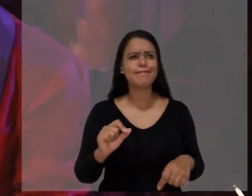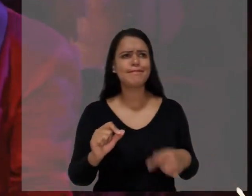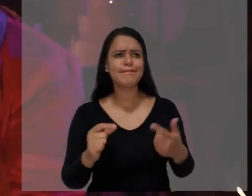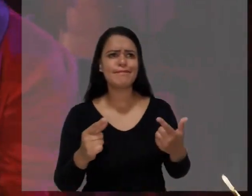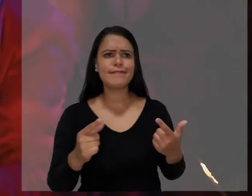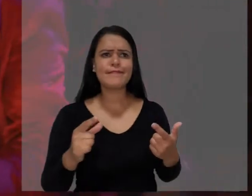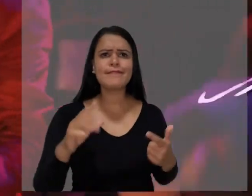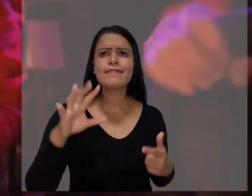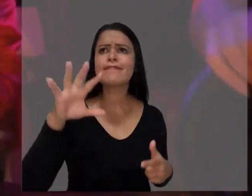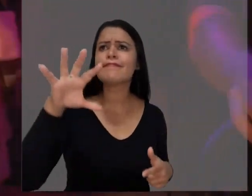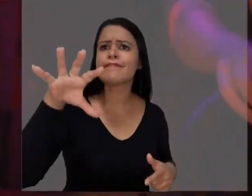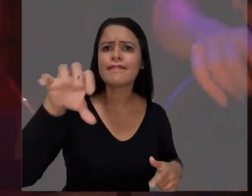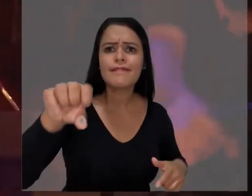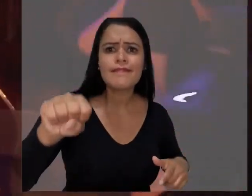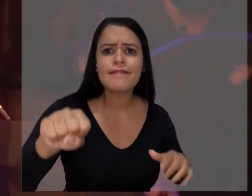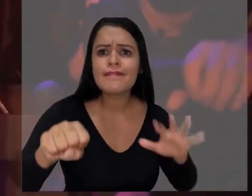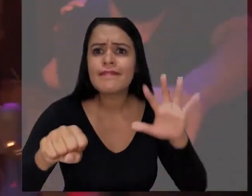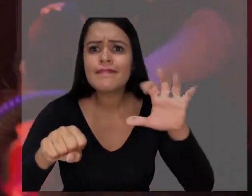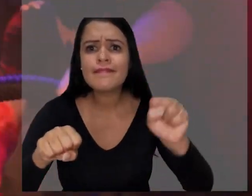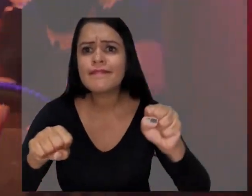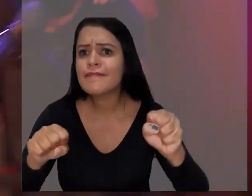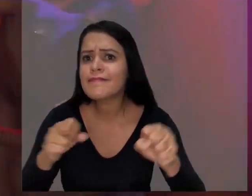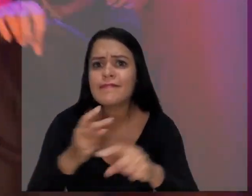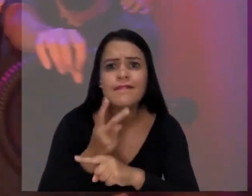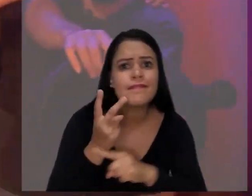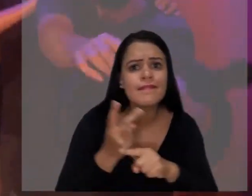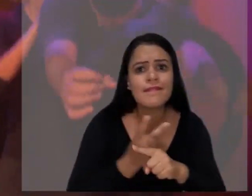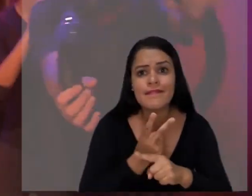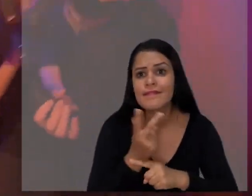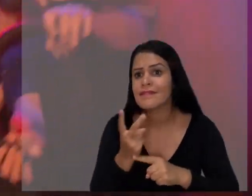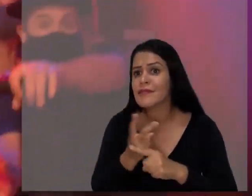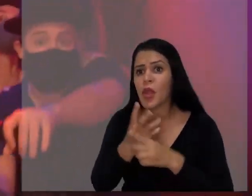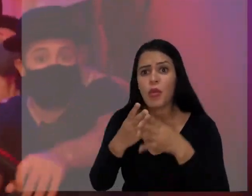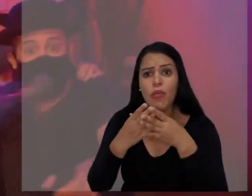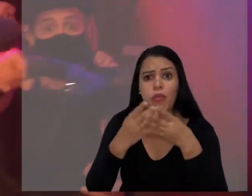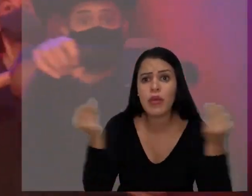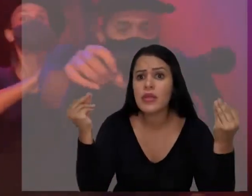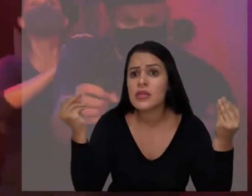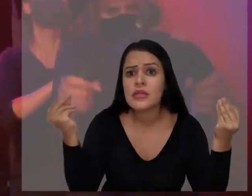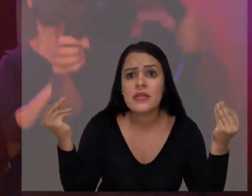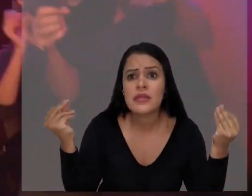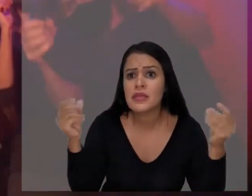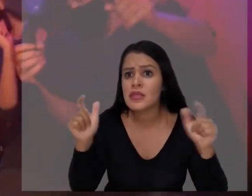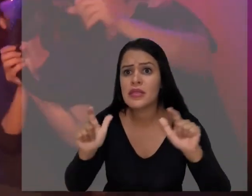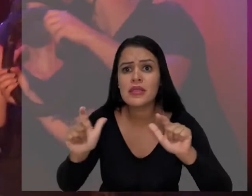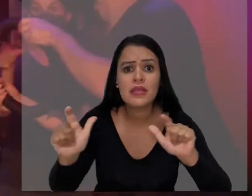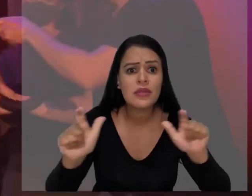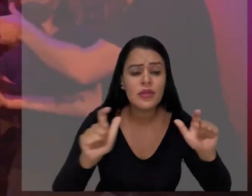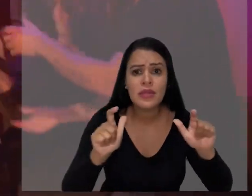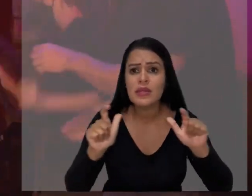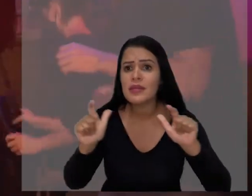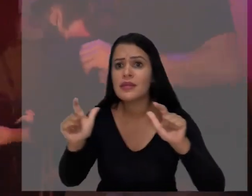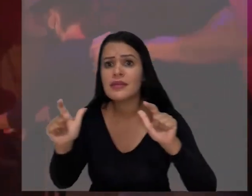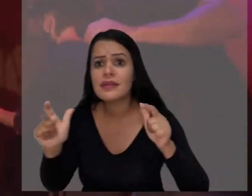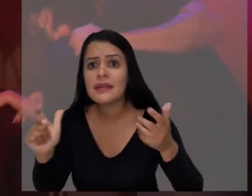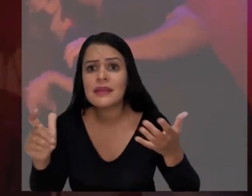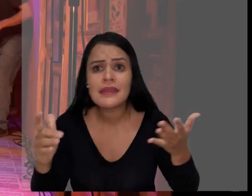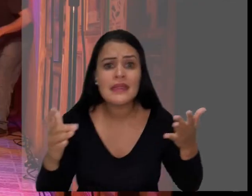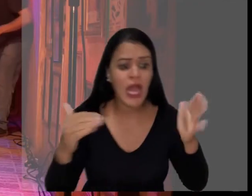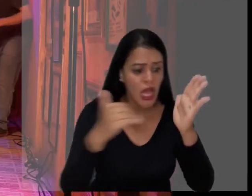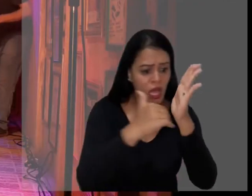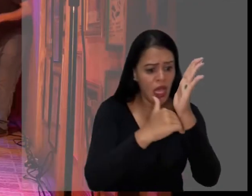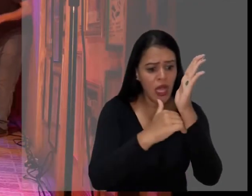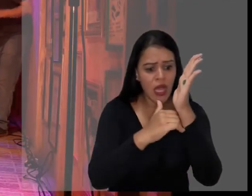for pra buscar, aí não dá pra achar. Tudo some nesse caos agora, tchau. Aquela